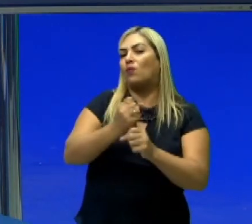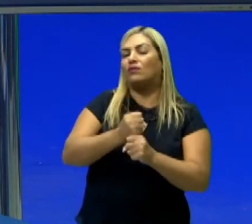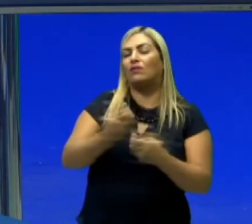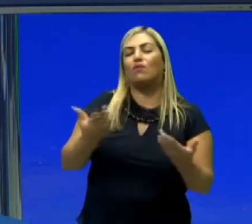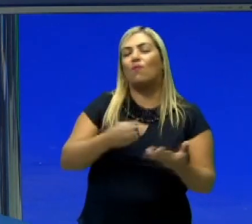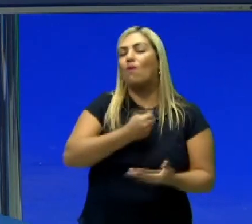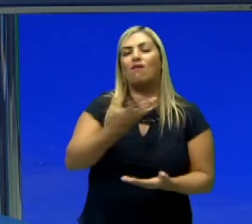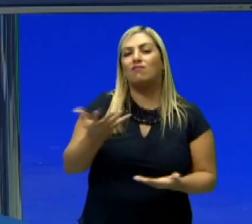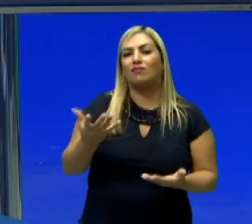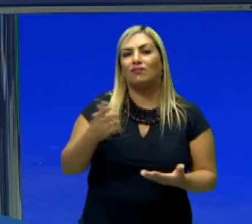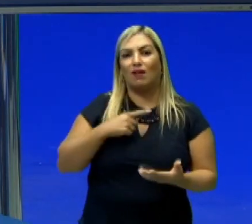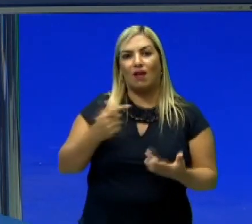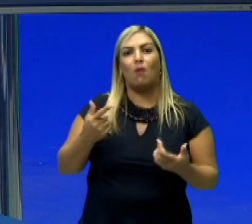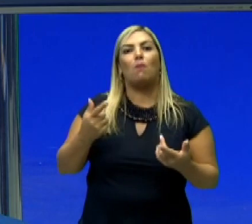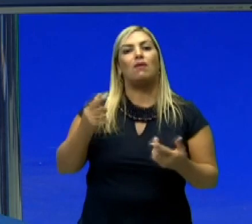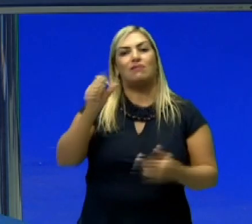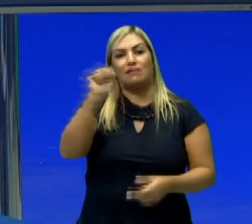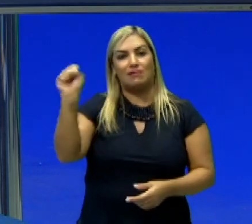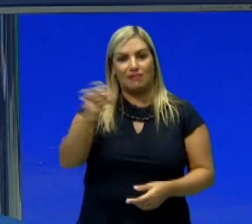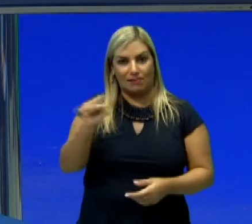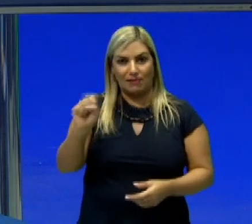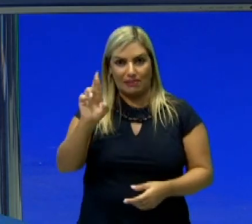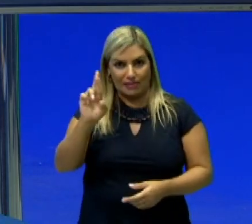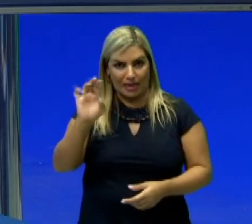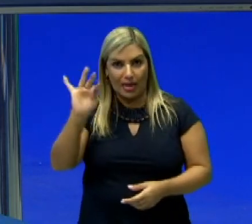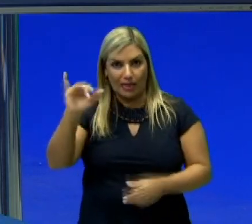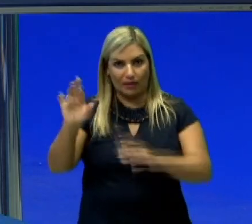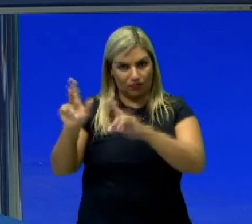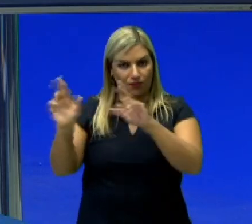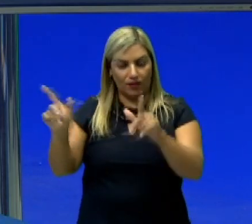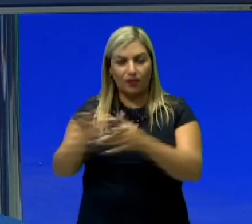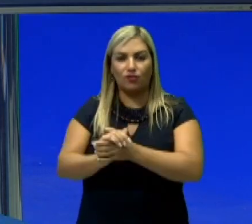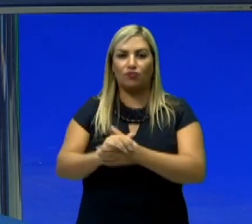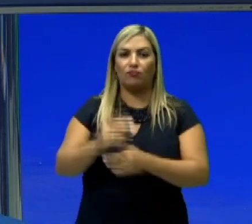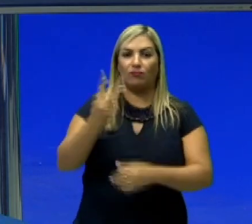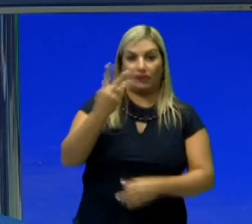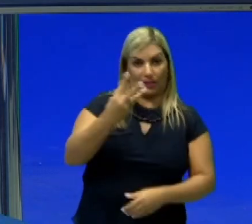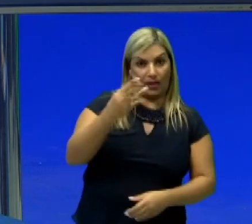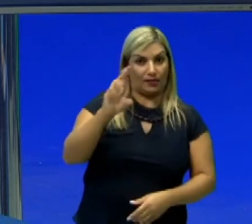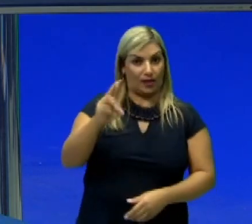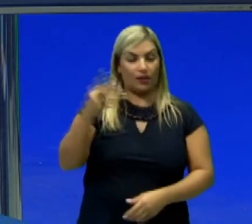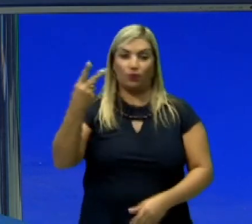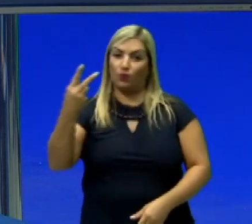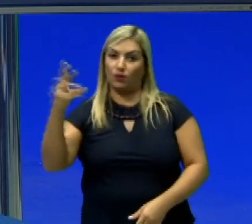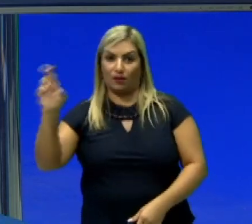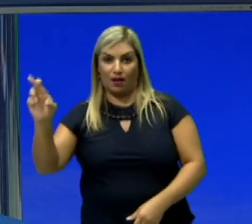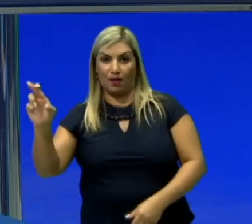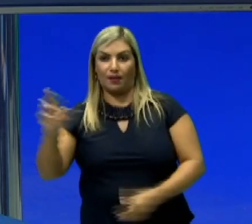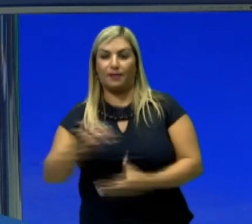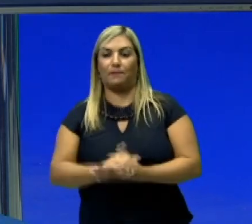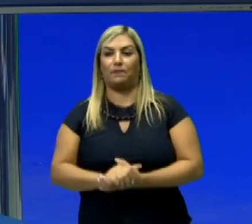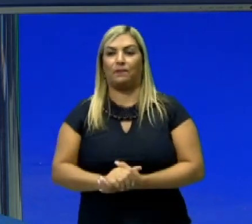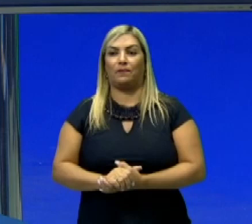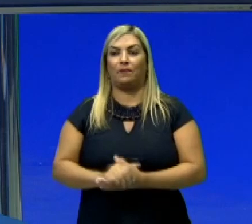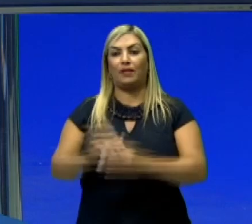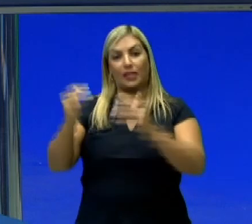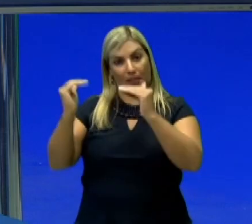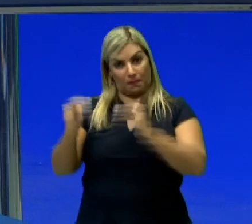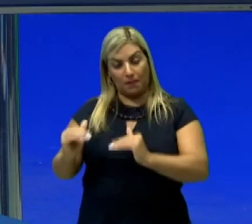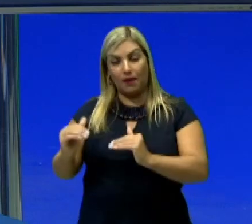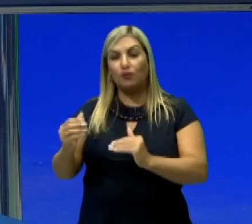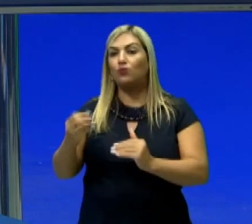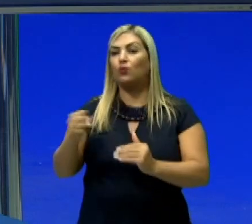Não é uma série? Dá 3 R's. E aqui? 2 R's. 3 R's aqui em cima e aqui embaixo